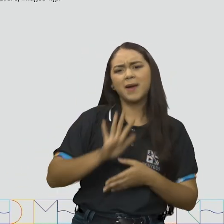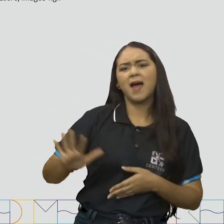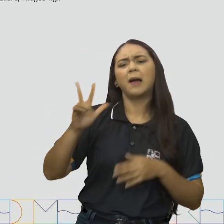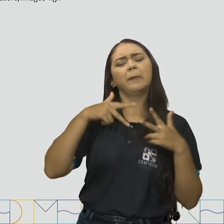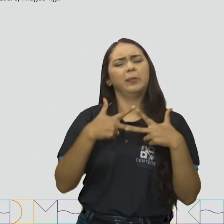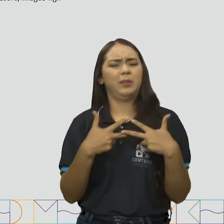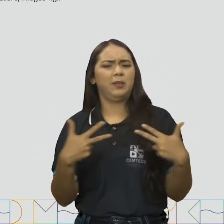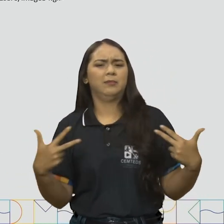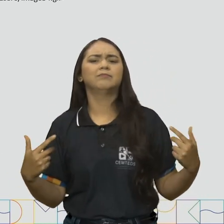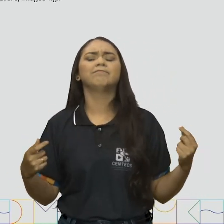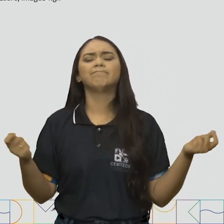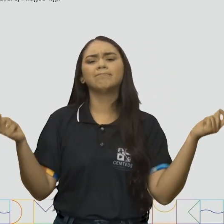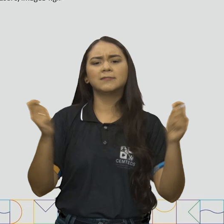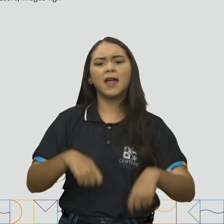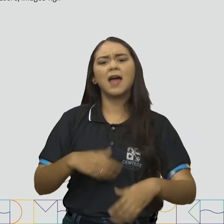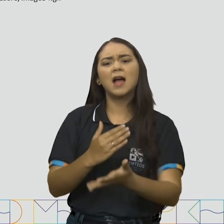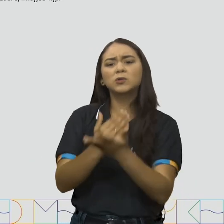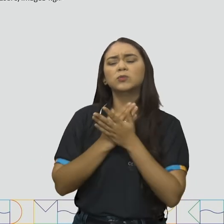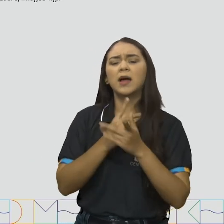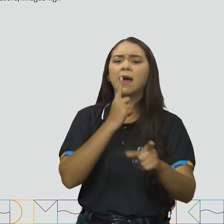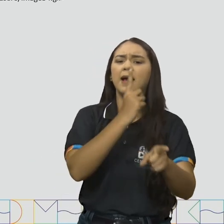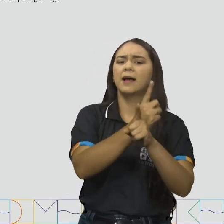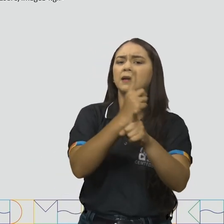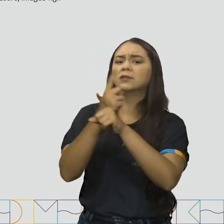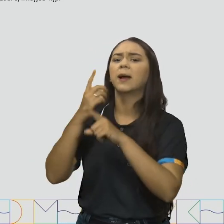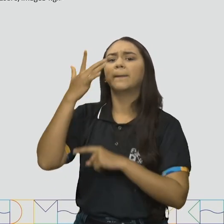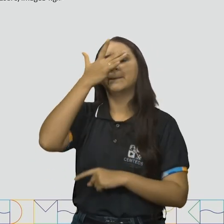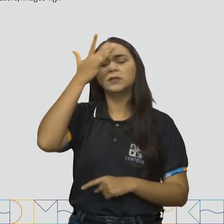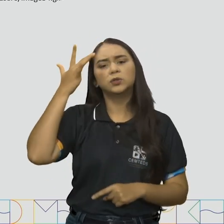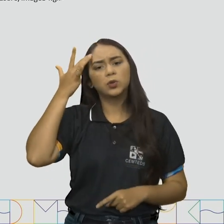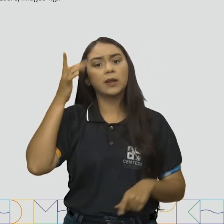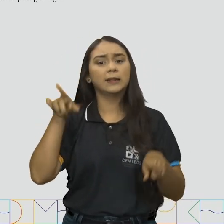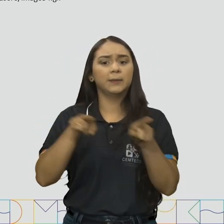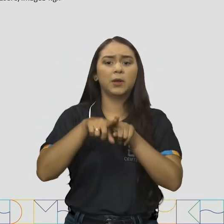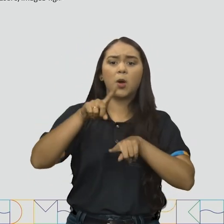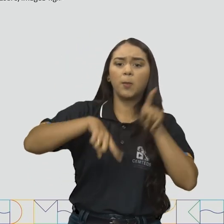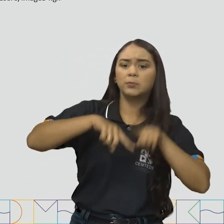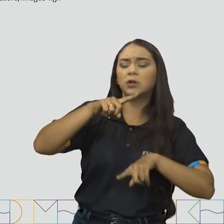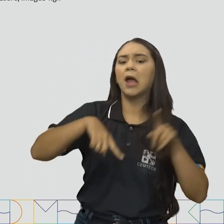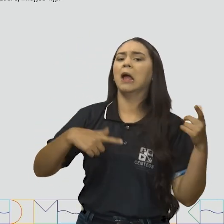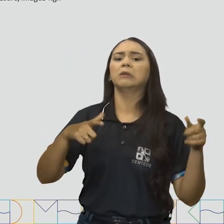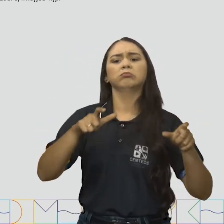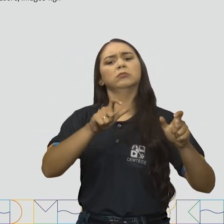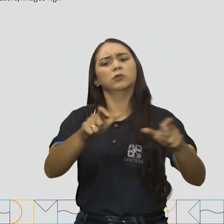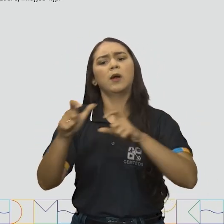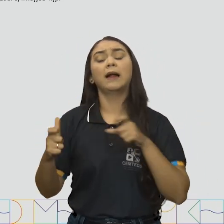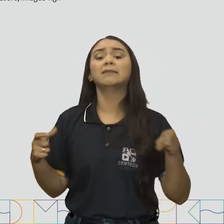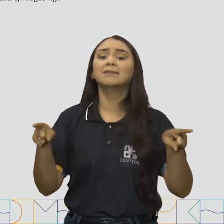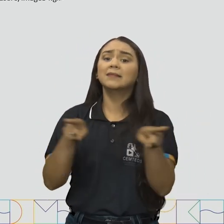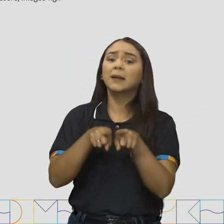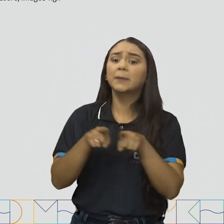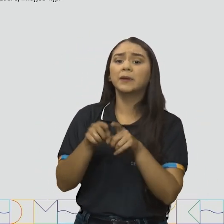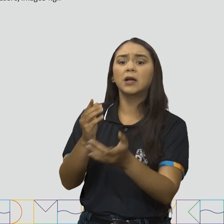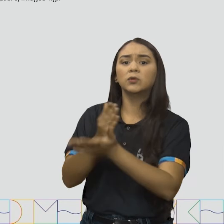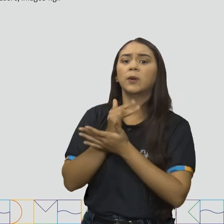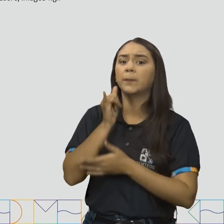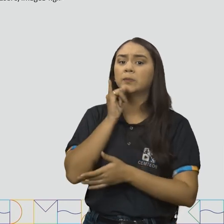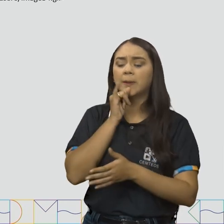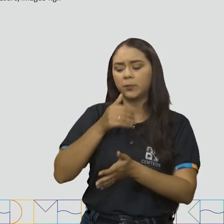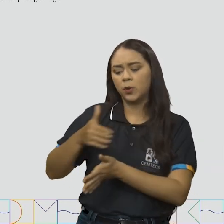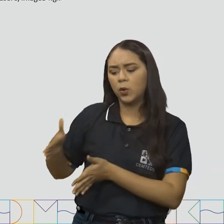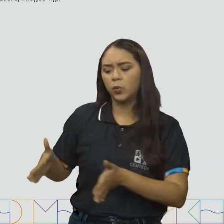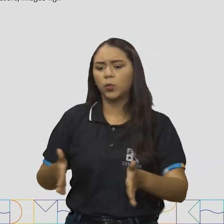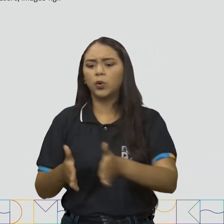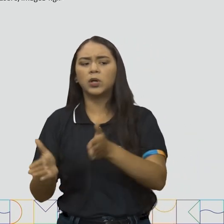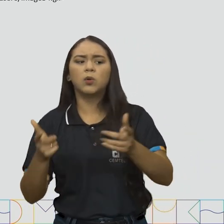fotos aéreas, imagens de satélite, nos permitem localizar pessoas, objetos e lugares. Permitem também conhecer o percurso de um